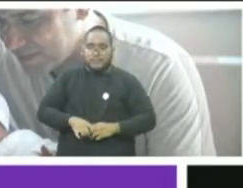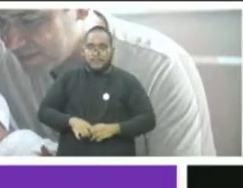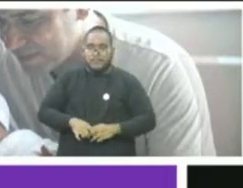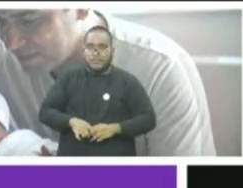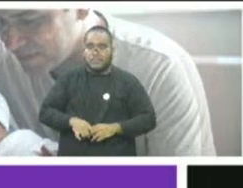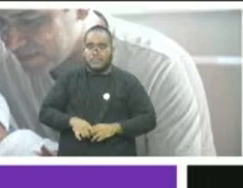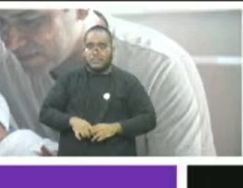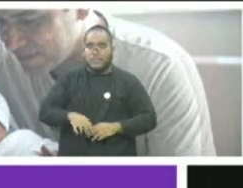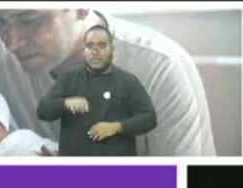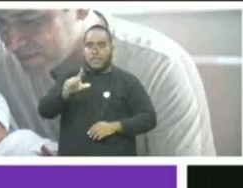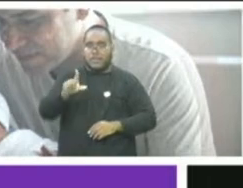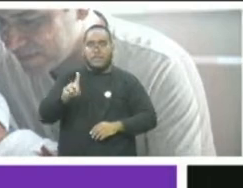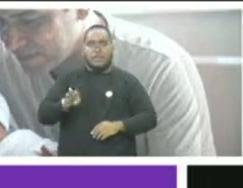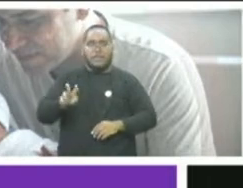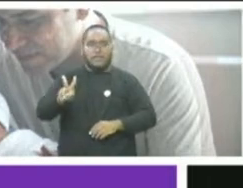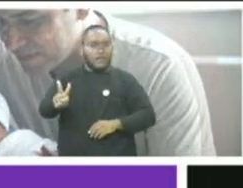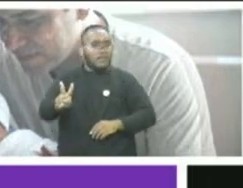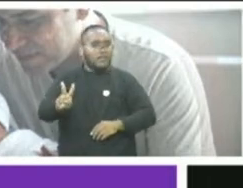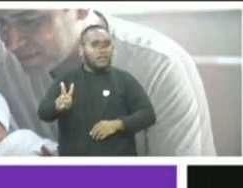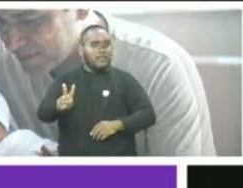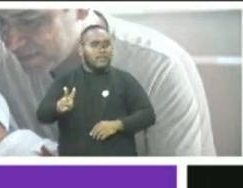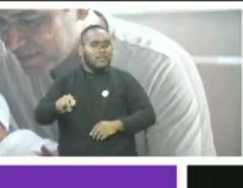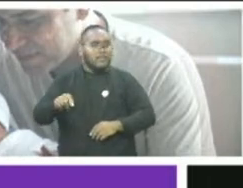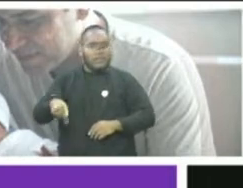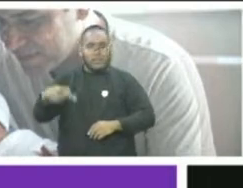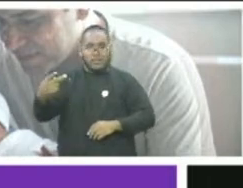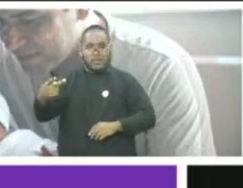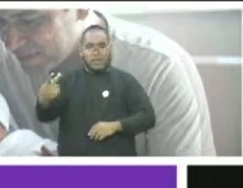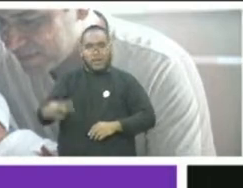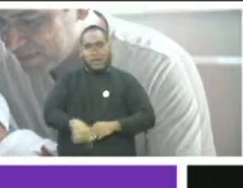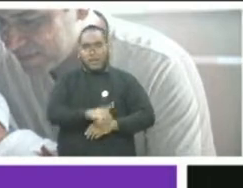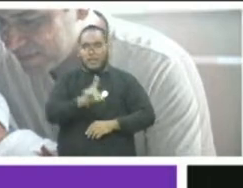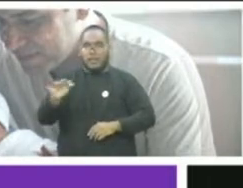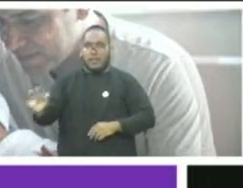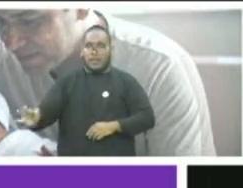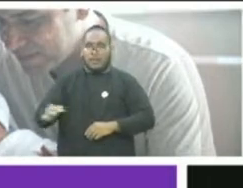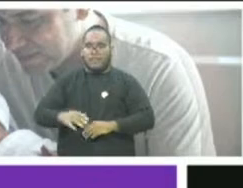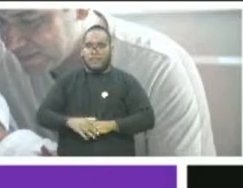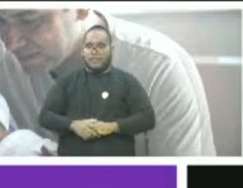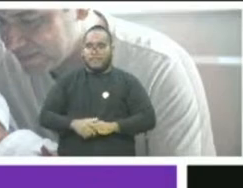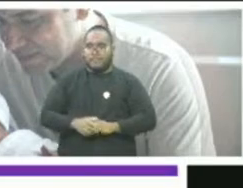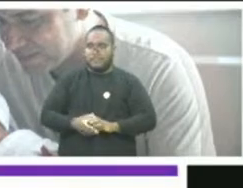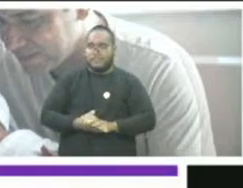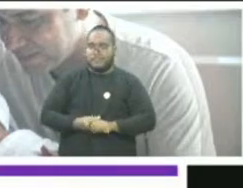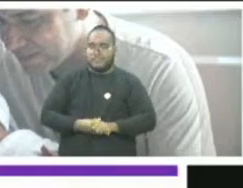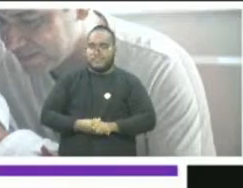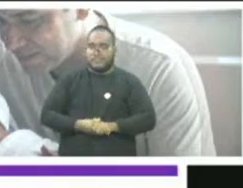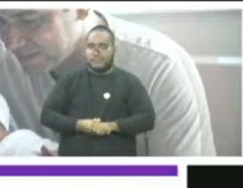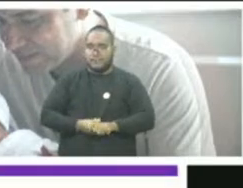Ecumênico da LBV, em Brasília. Pode passar o próximo.